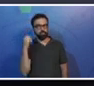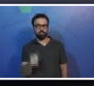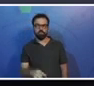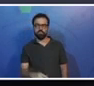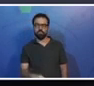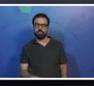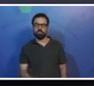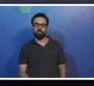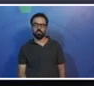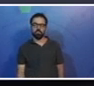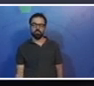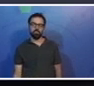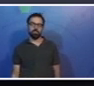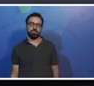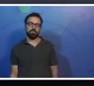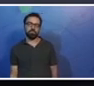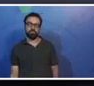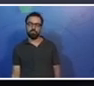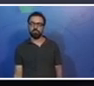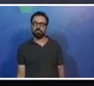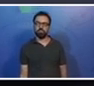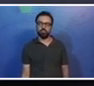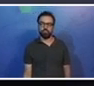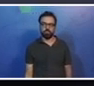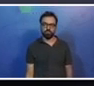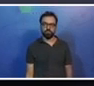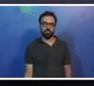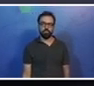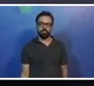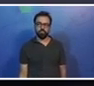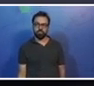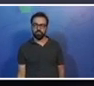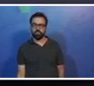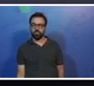detenção, oração. Alternativa E: